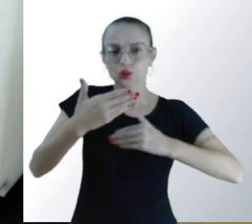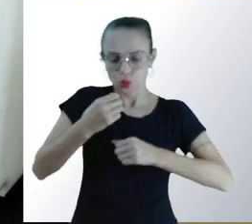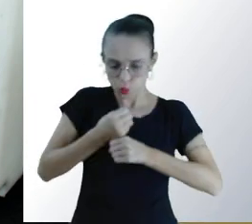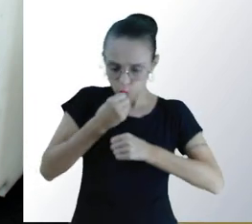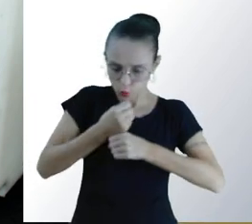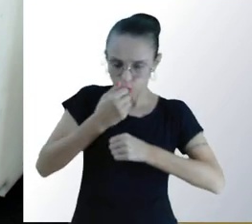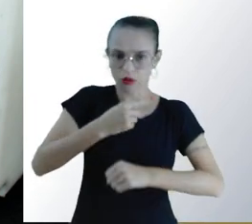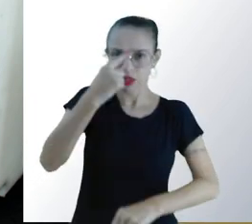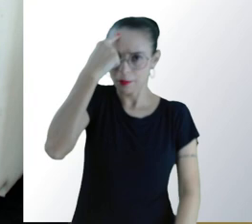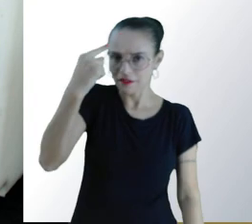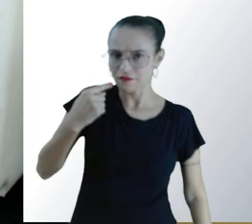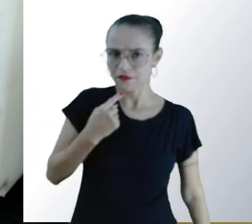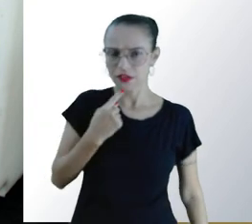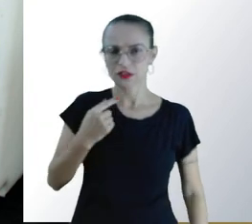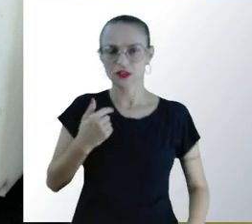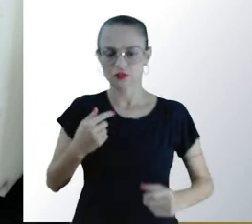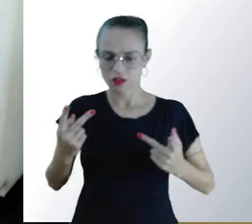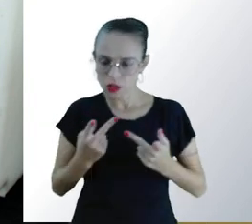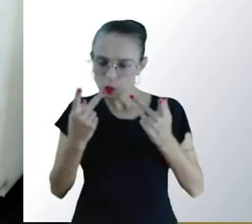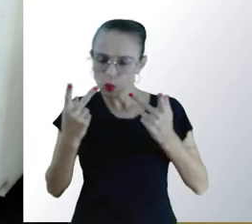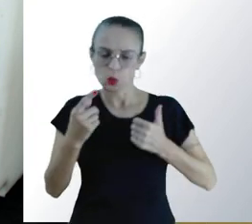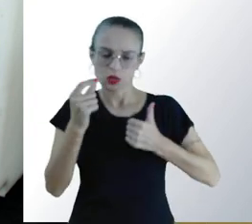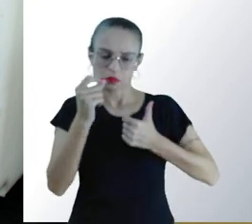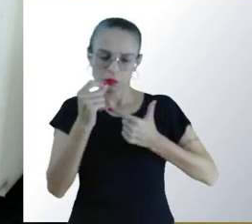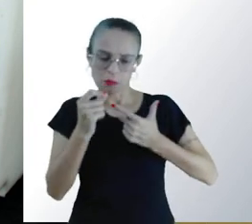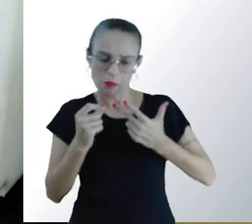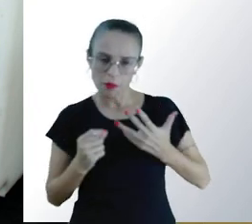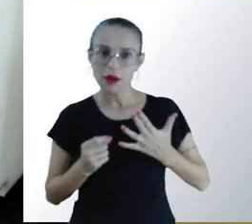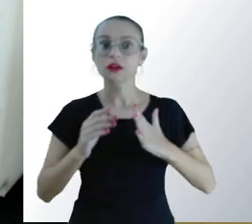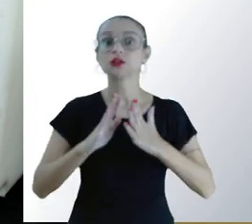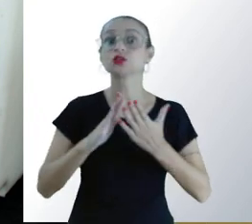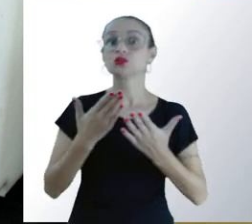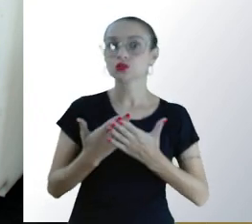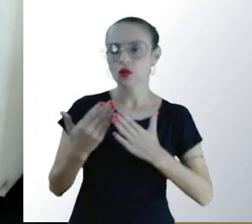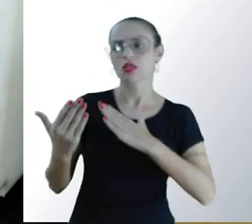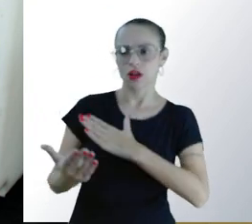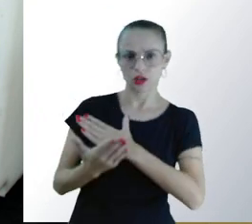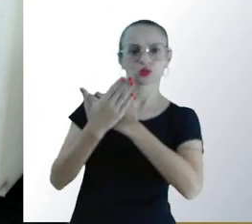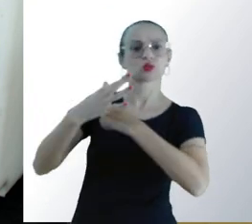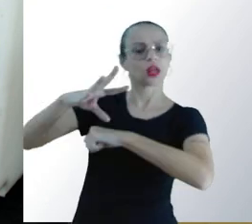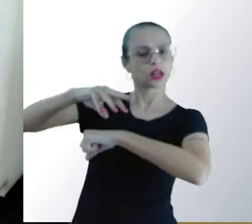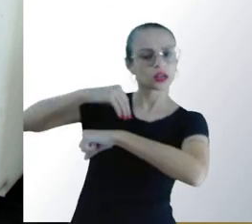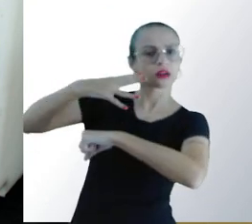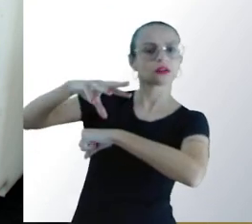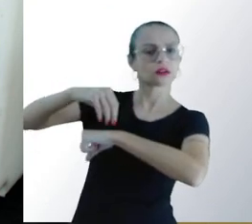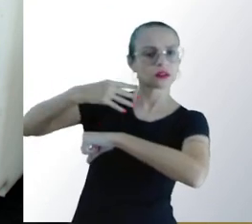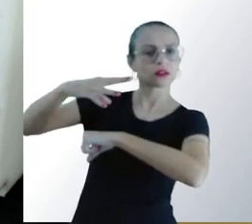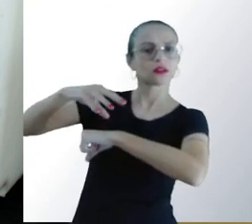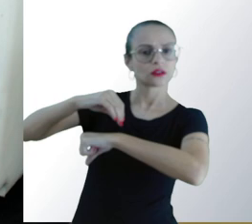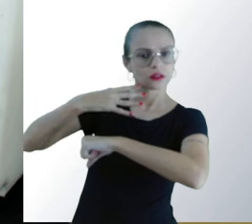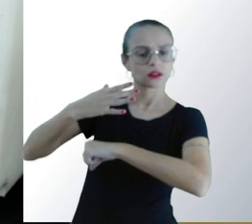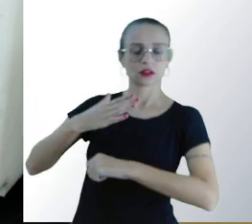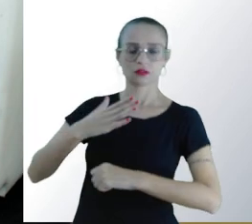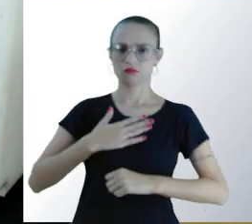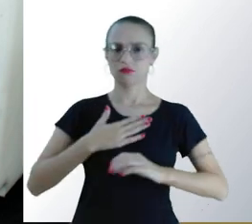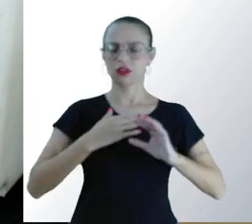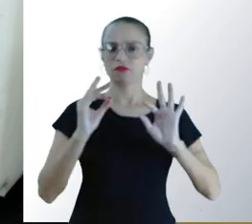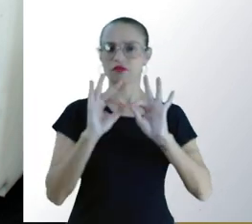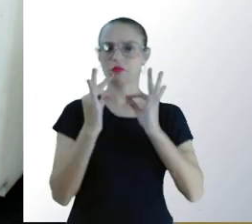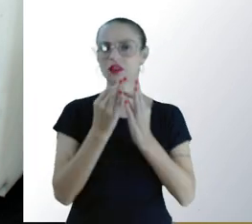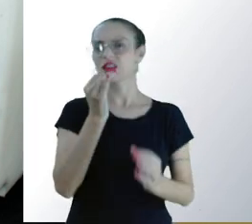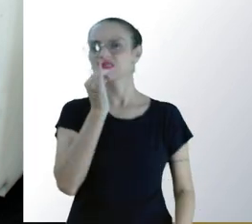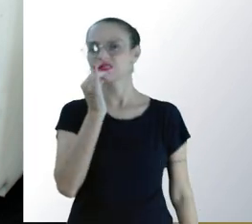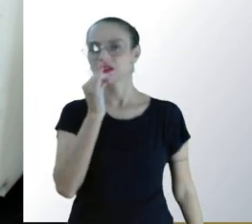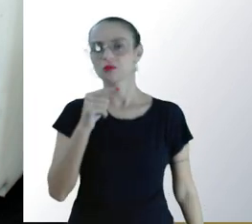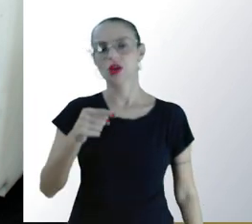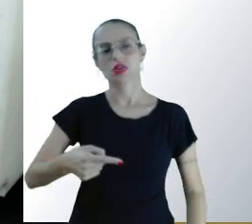construindo a minha personalidade, os meus valores, né? A escola contribui muito para isso, né? Então, se na minha família, por exemplo,